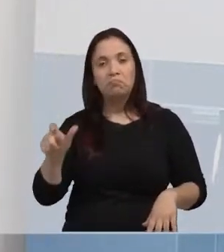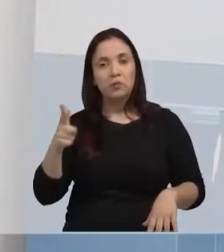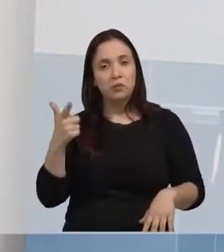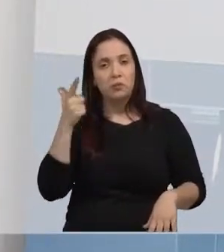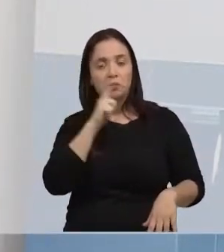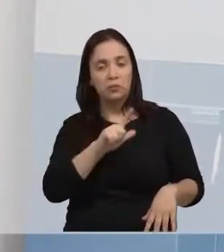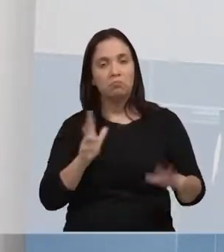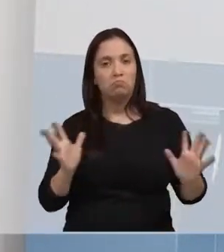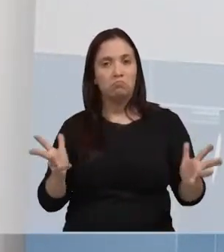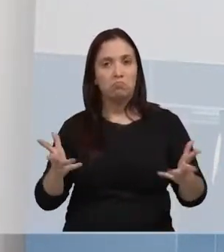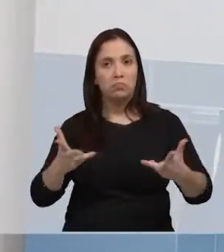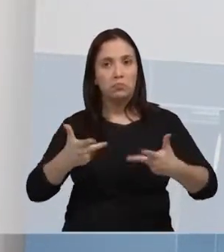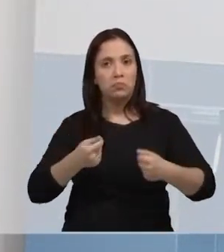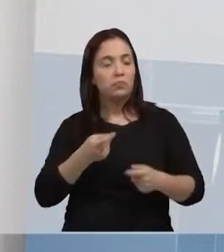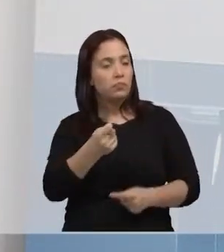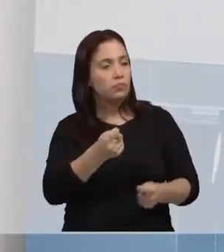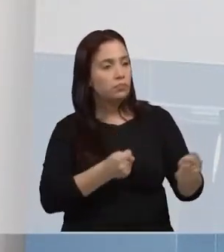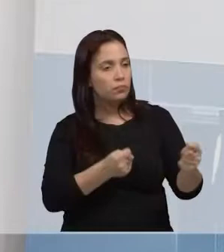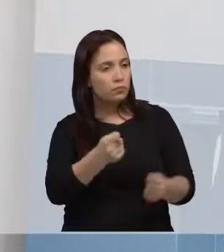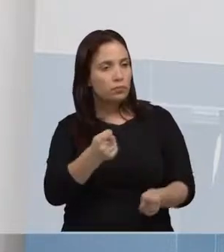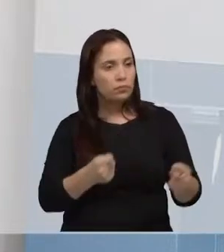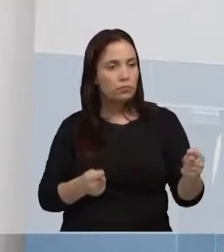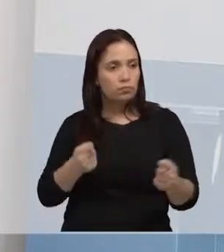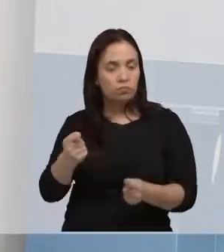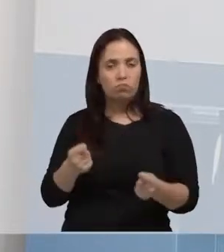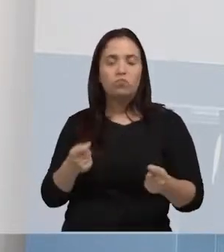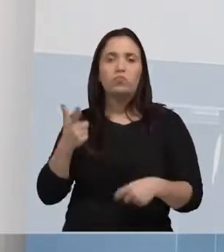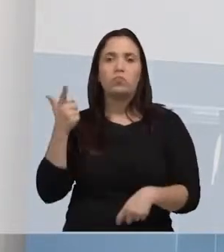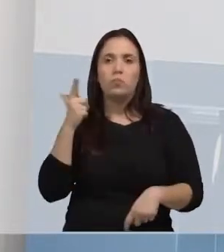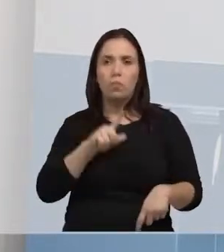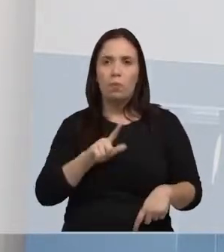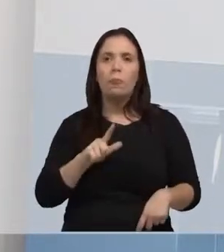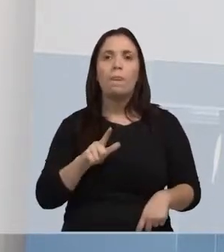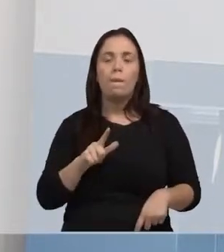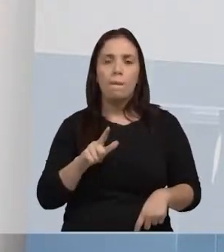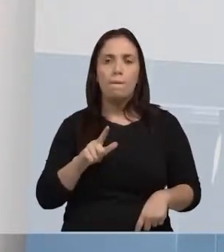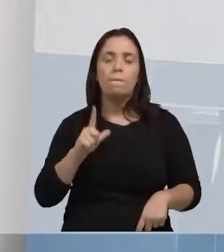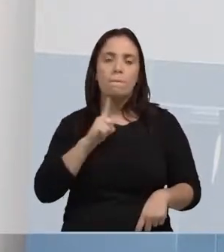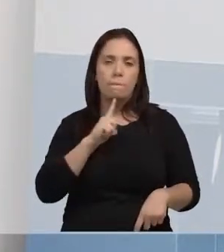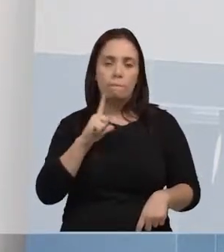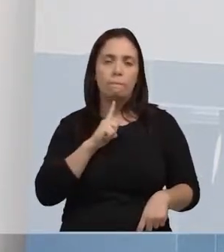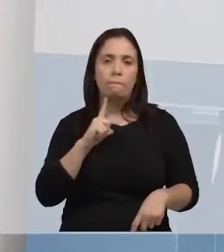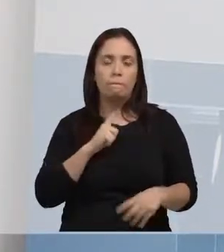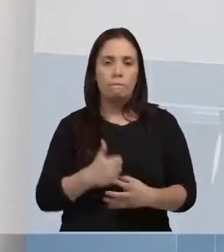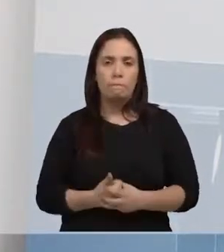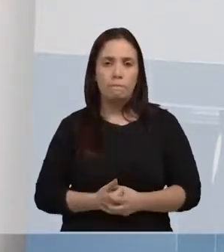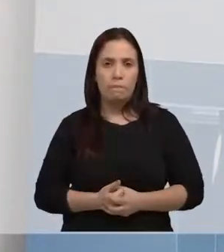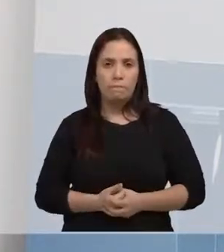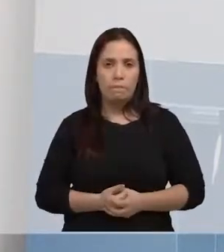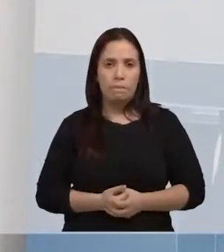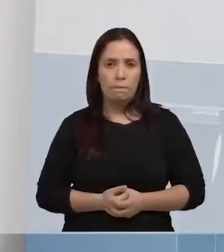de uma forma muito brilhante